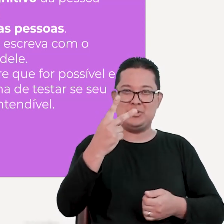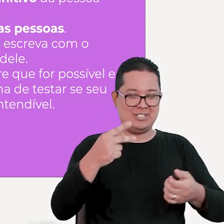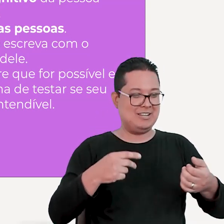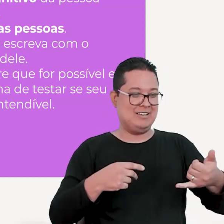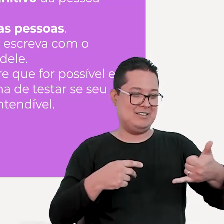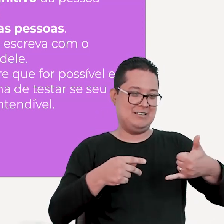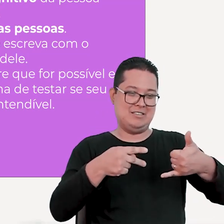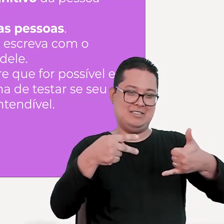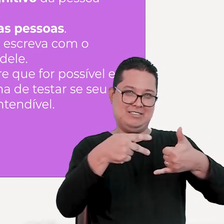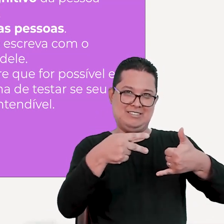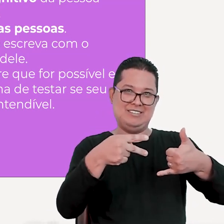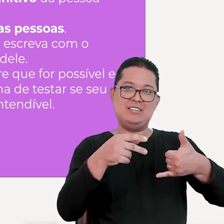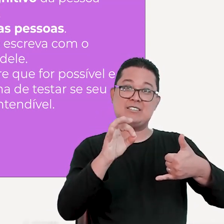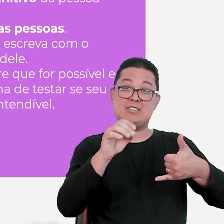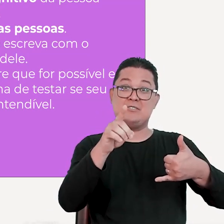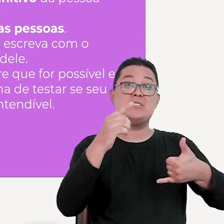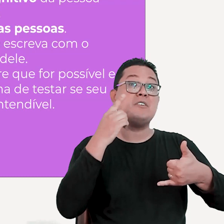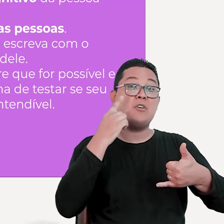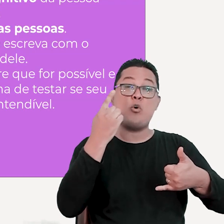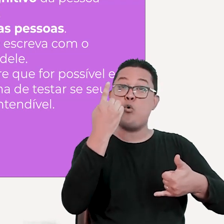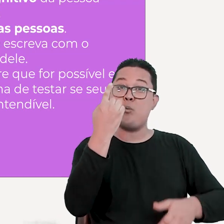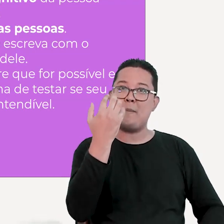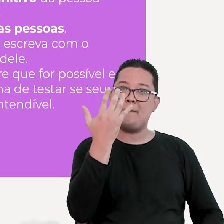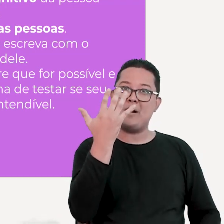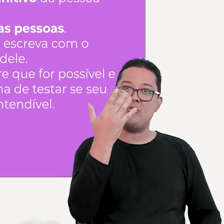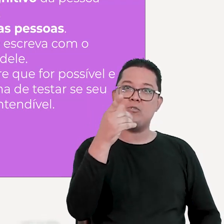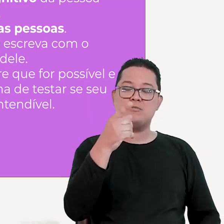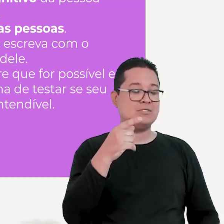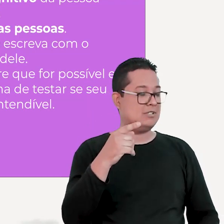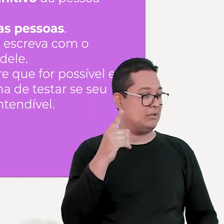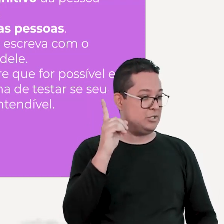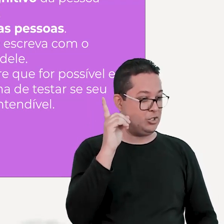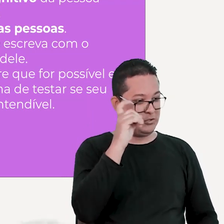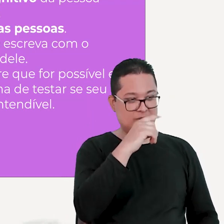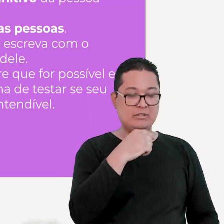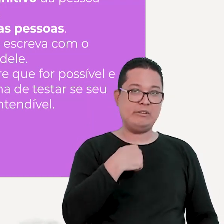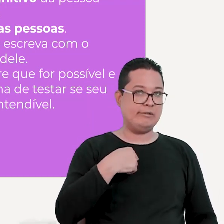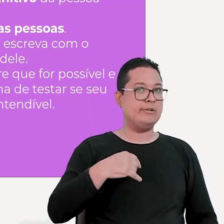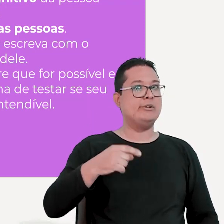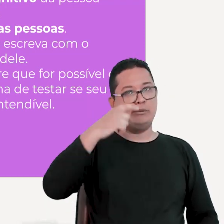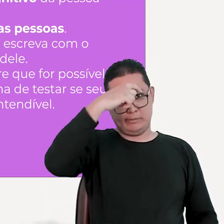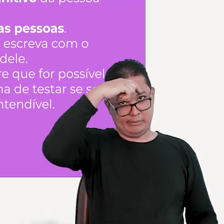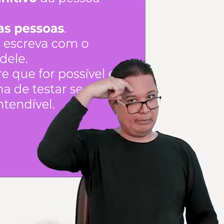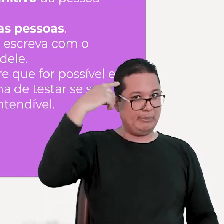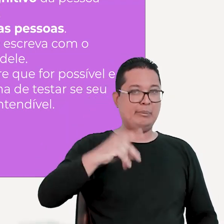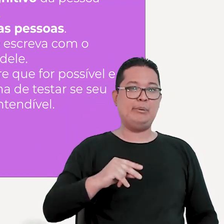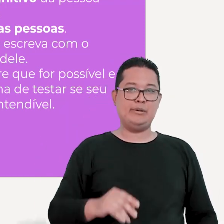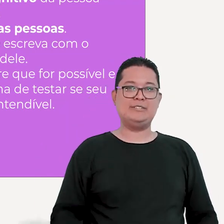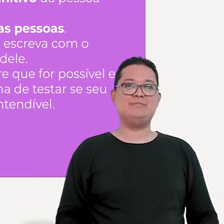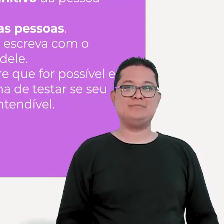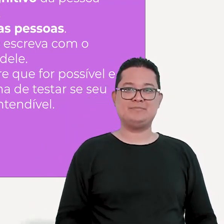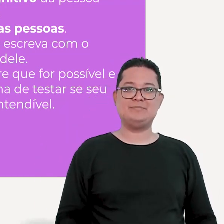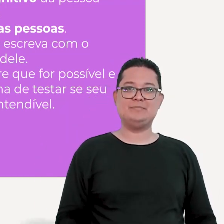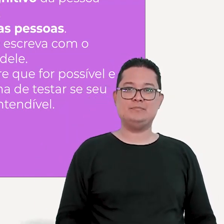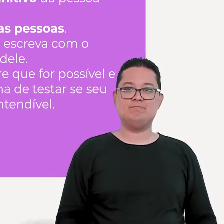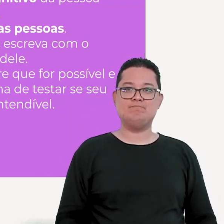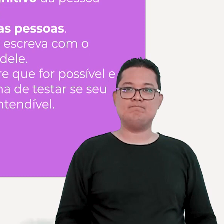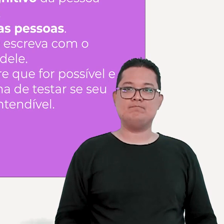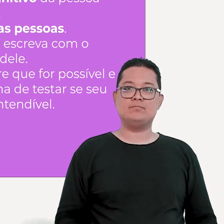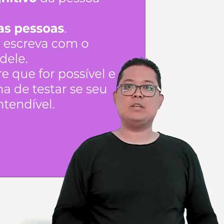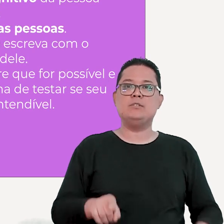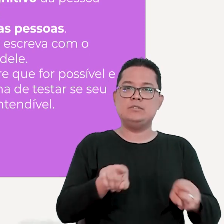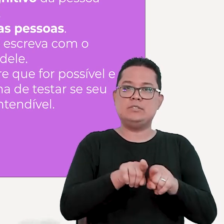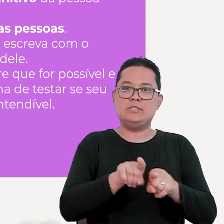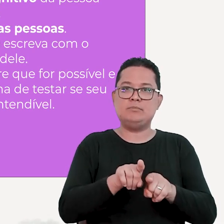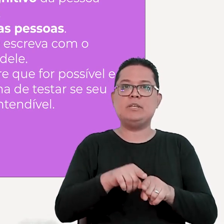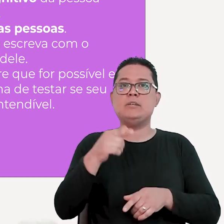Android eu sofri para fazer isso. Próxima dica seria ouça seus usuários e